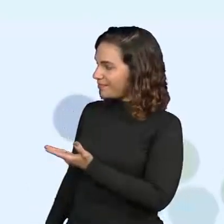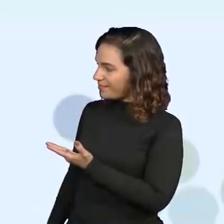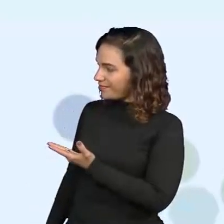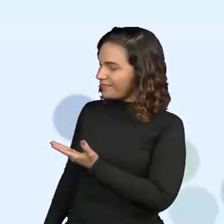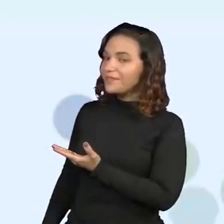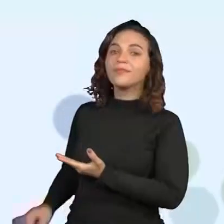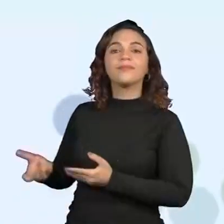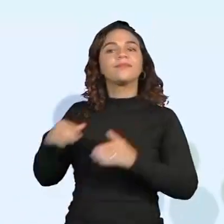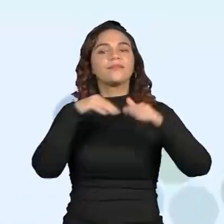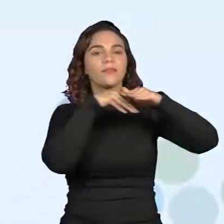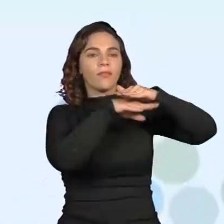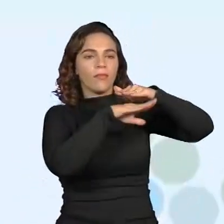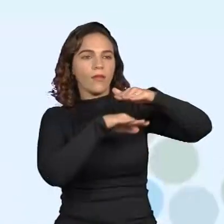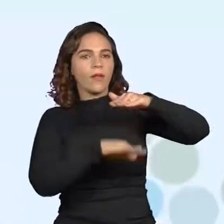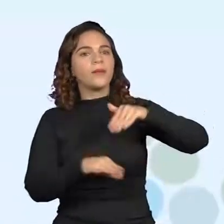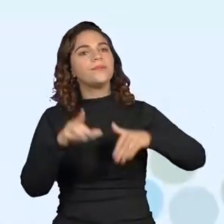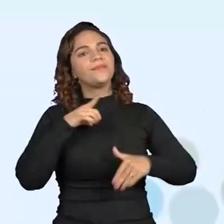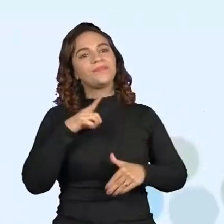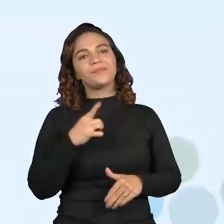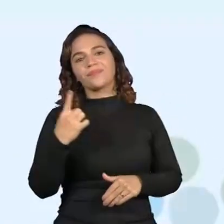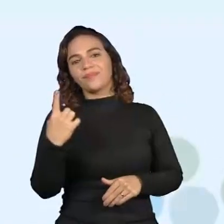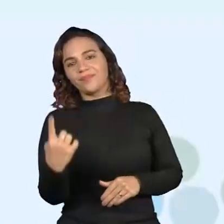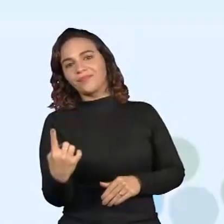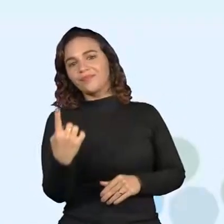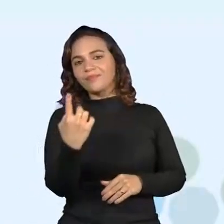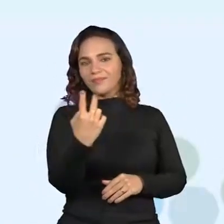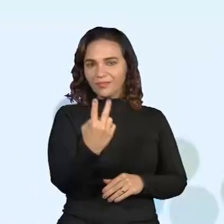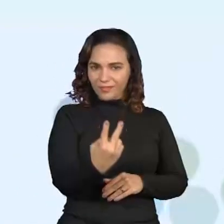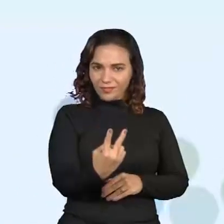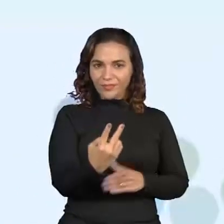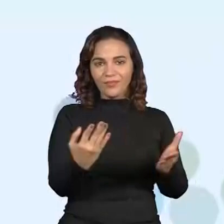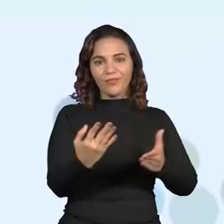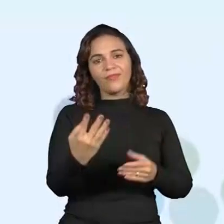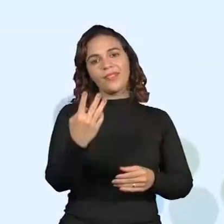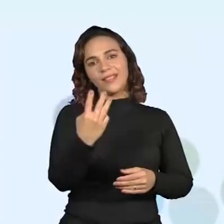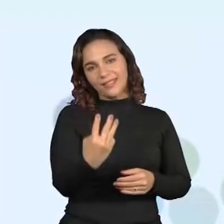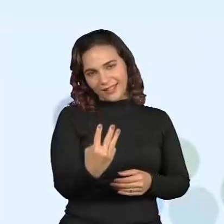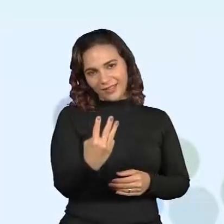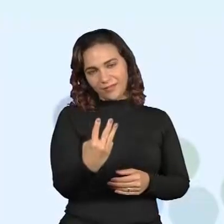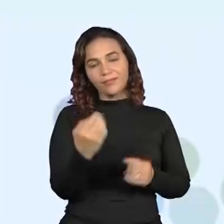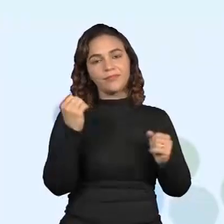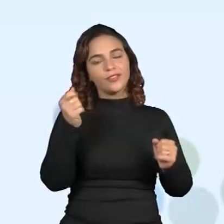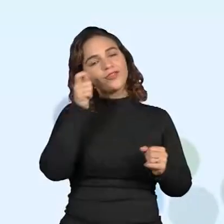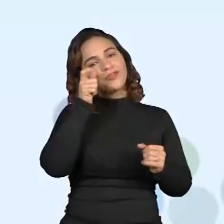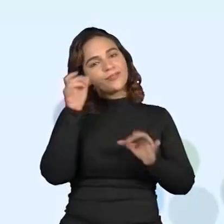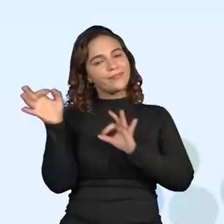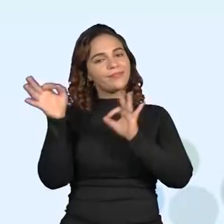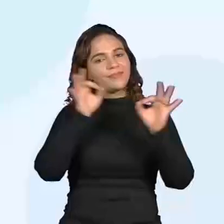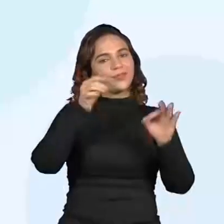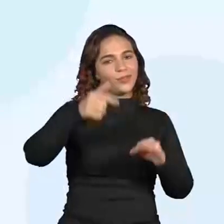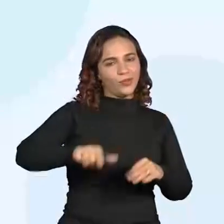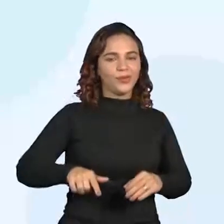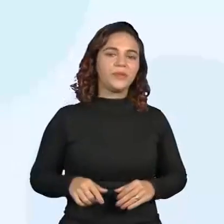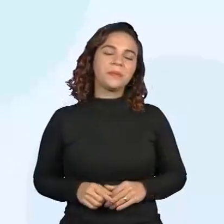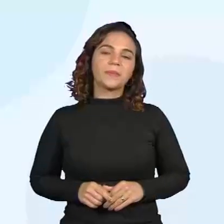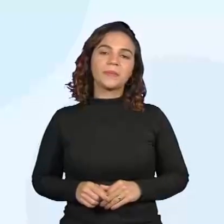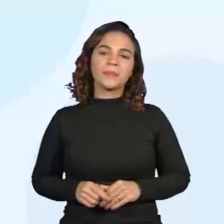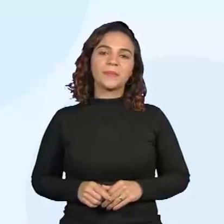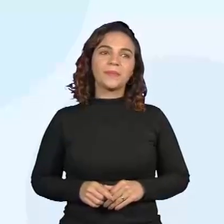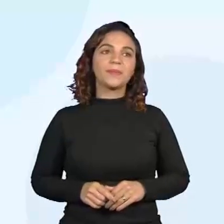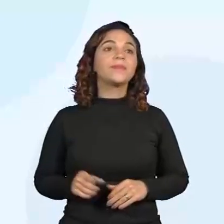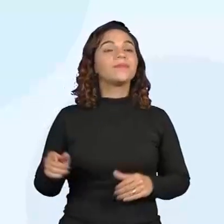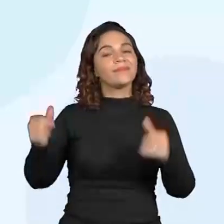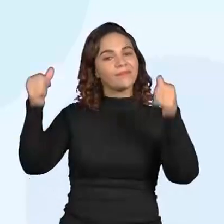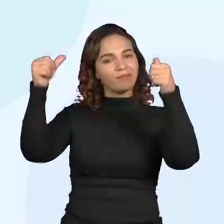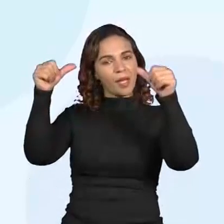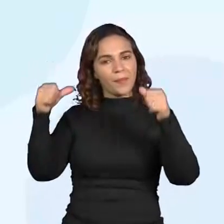no repositório, partes 1 e 2, e essa também pode ser revista. O